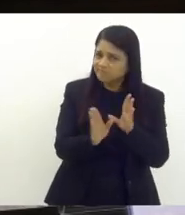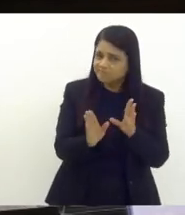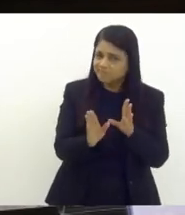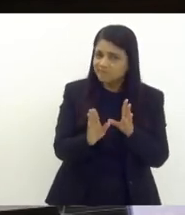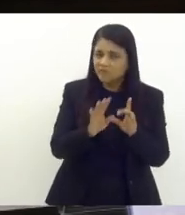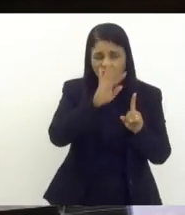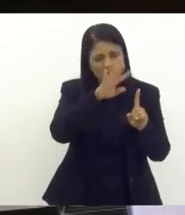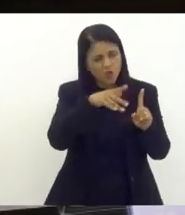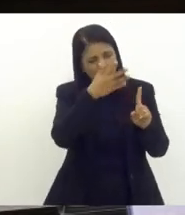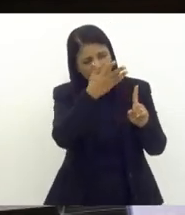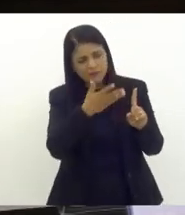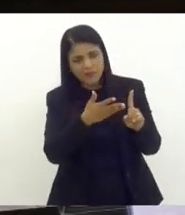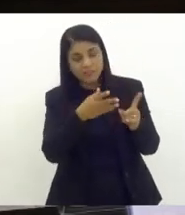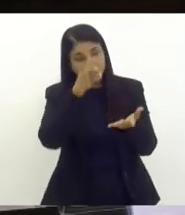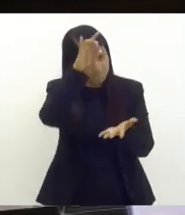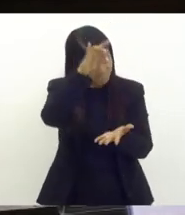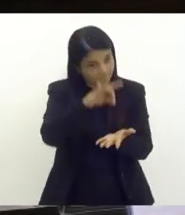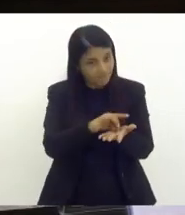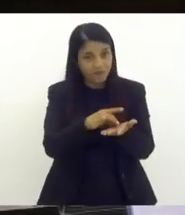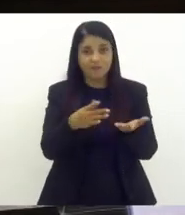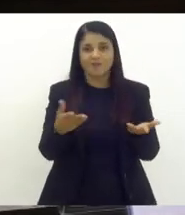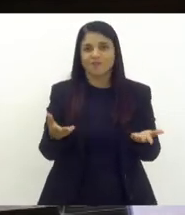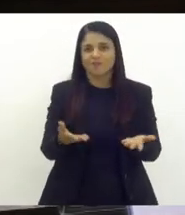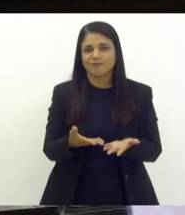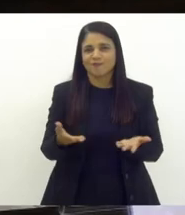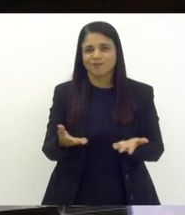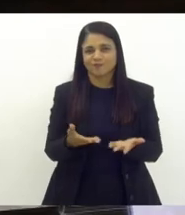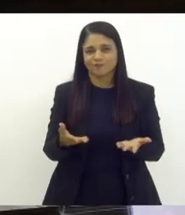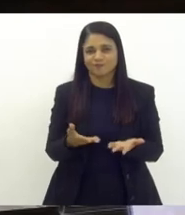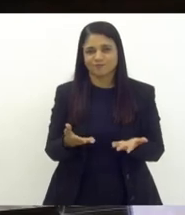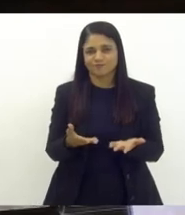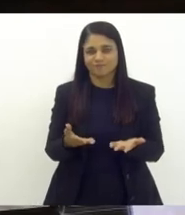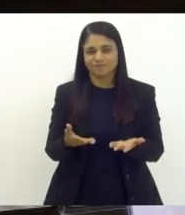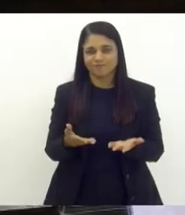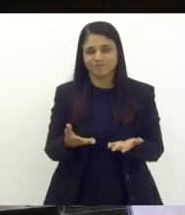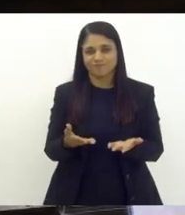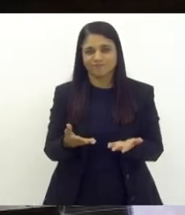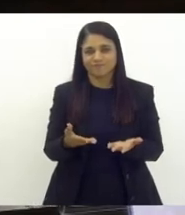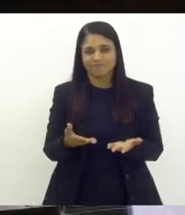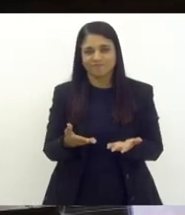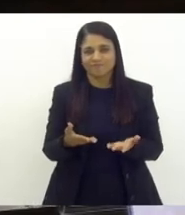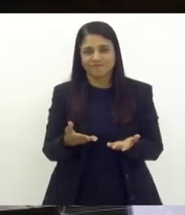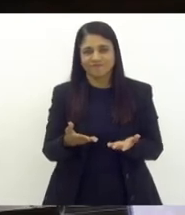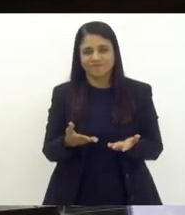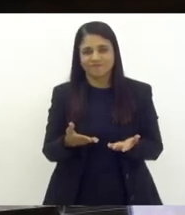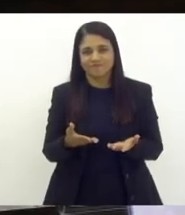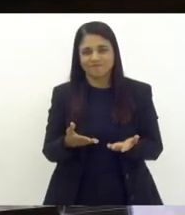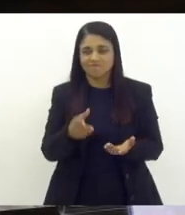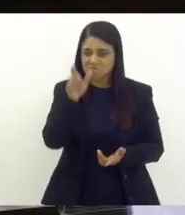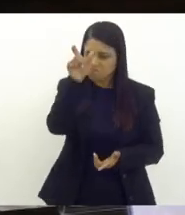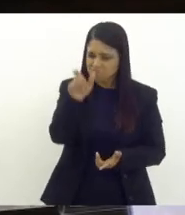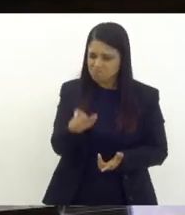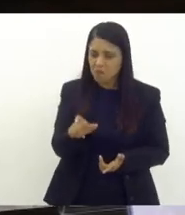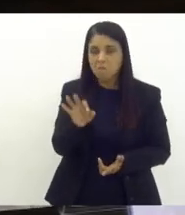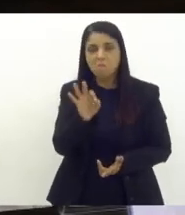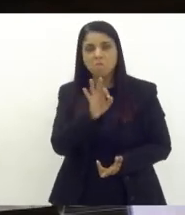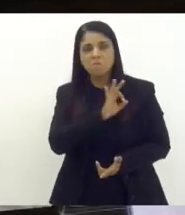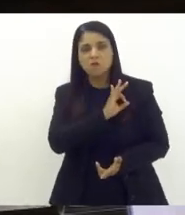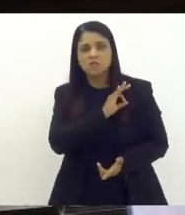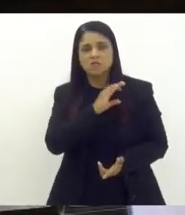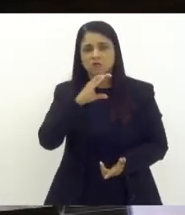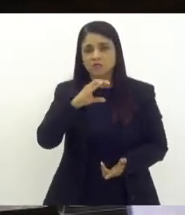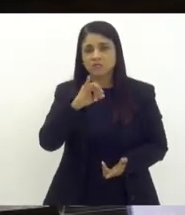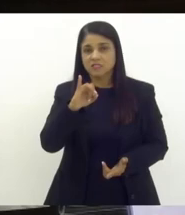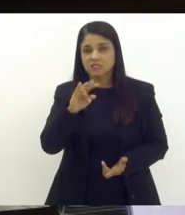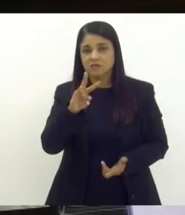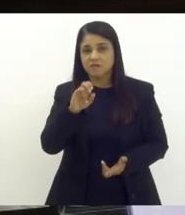homenagem de fato é esta que nós estamos hoje fazendo para uma policial civil com 22